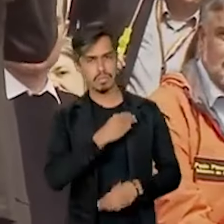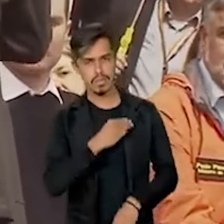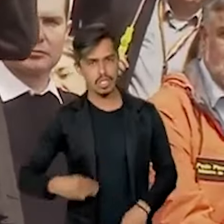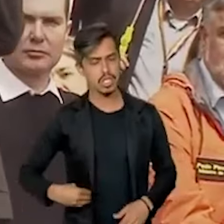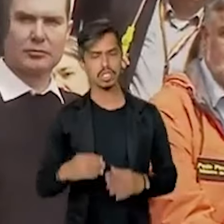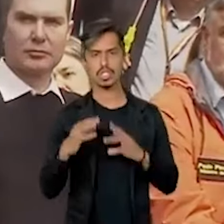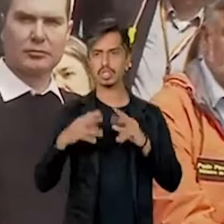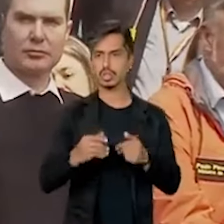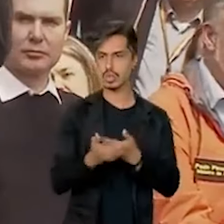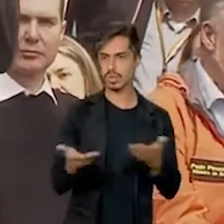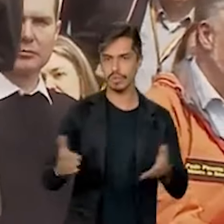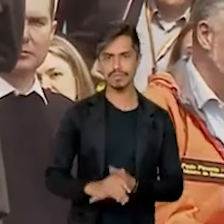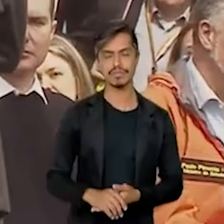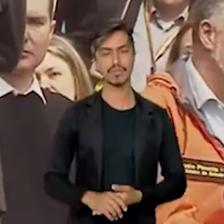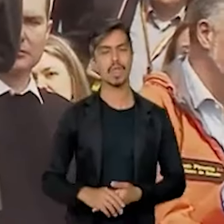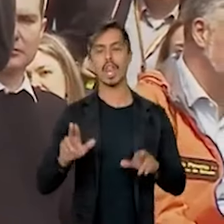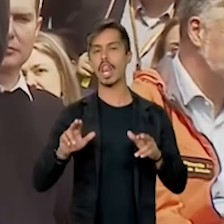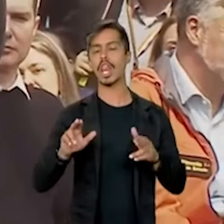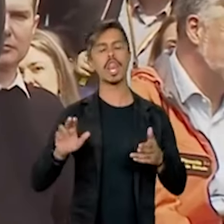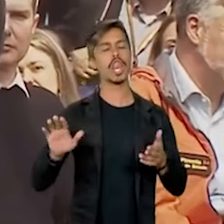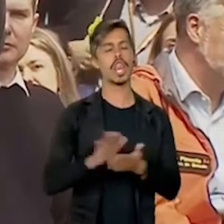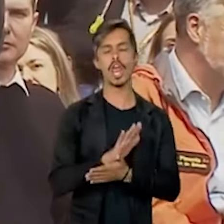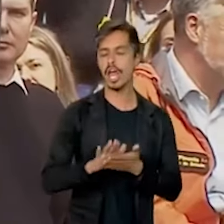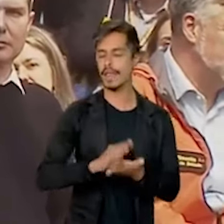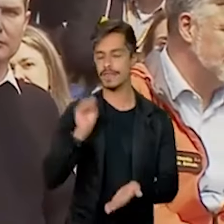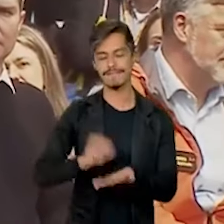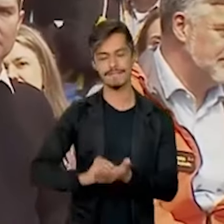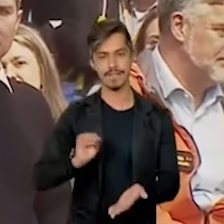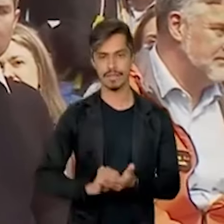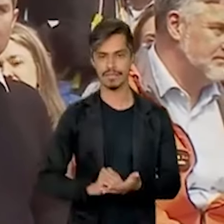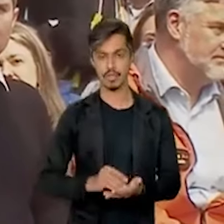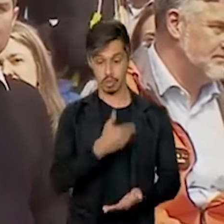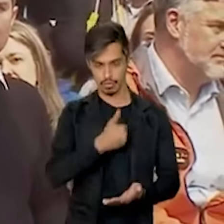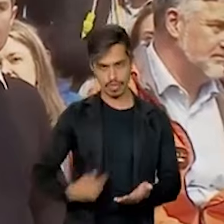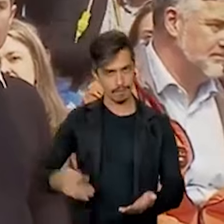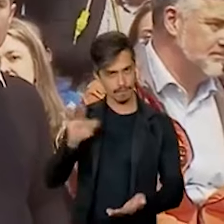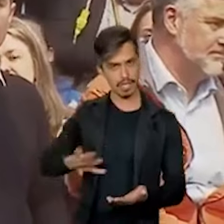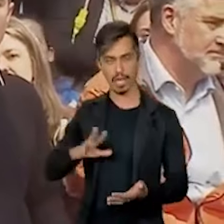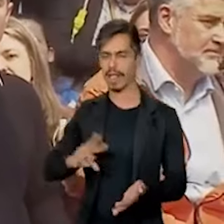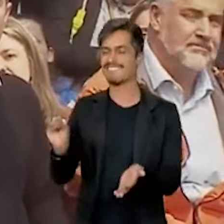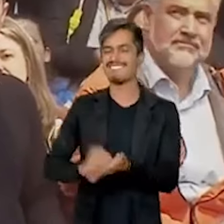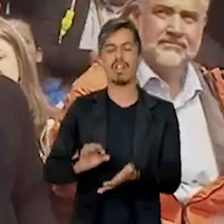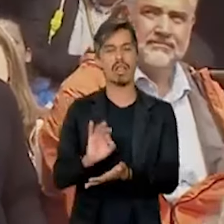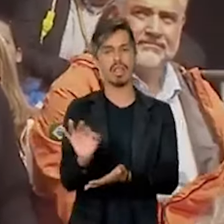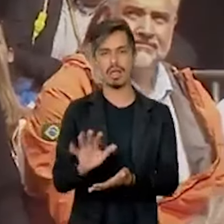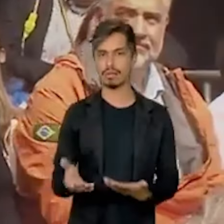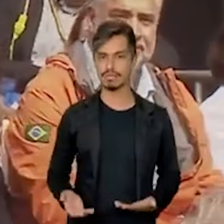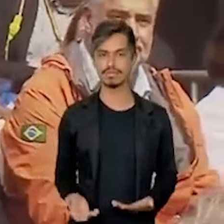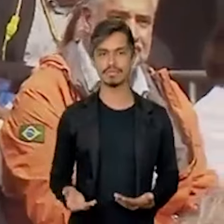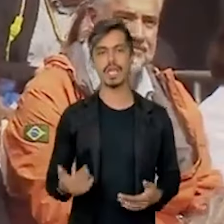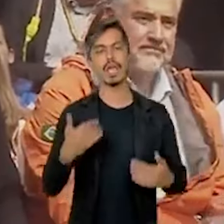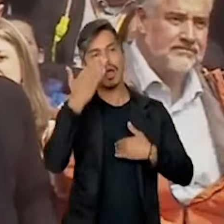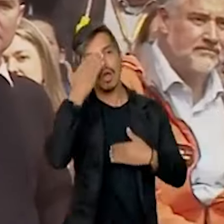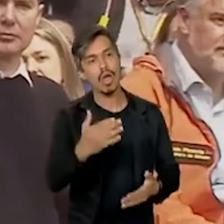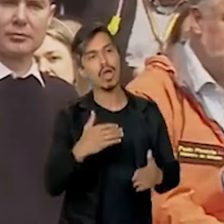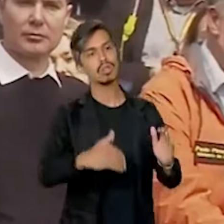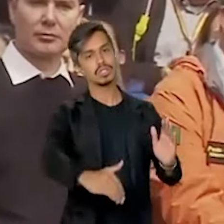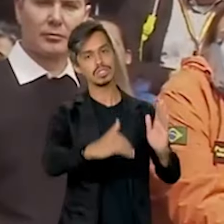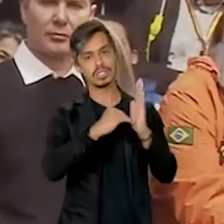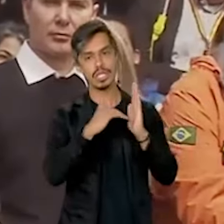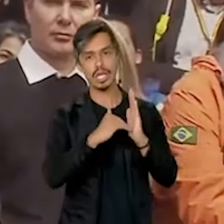companheiros, não faltará da parte do governo federal. E aqui eu quero agradecer o Senado da